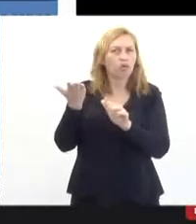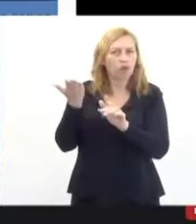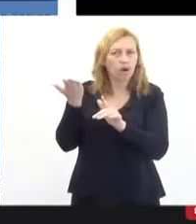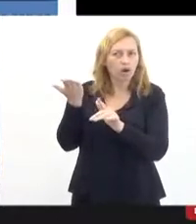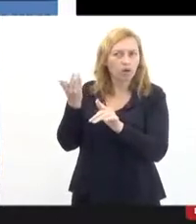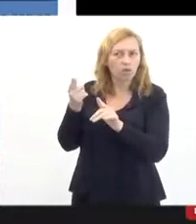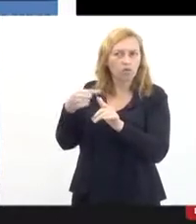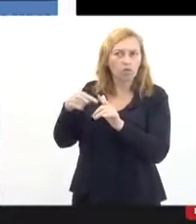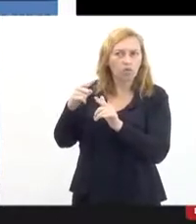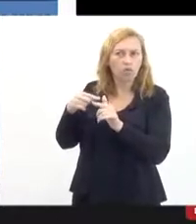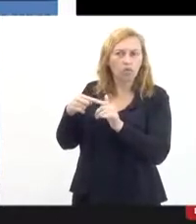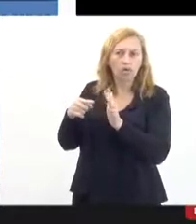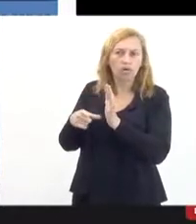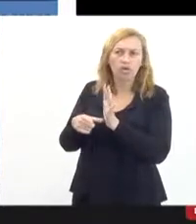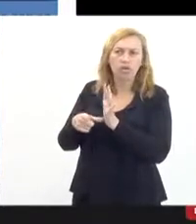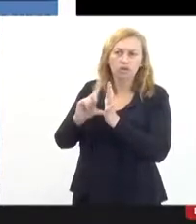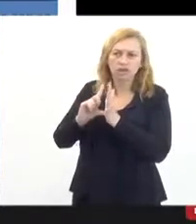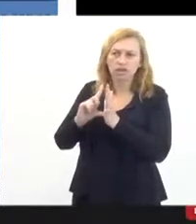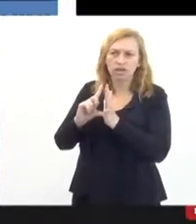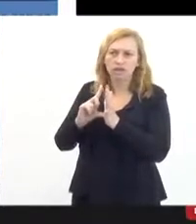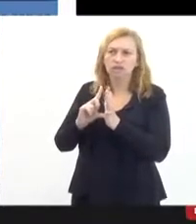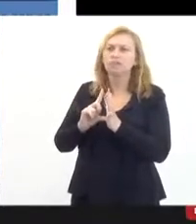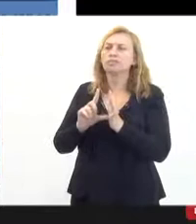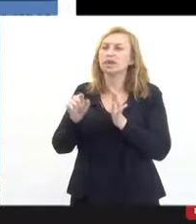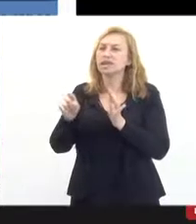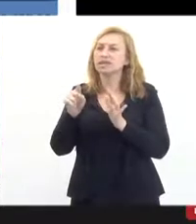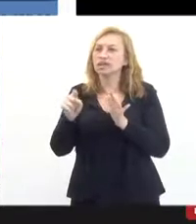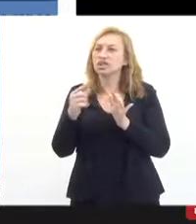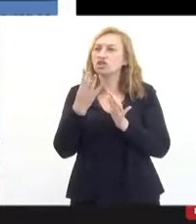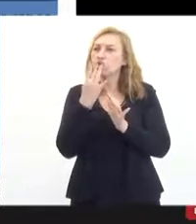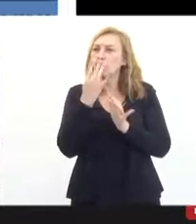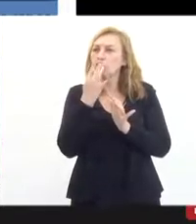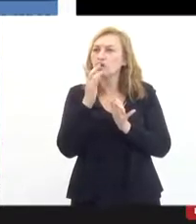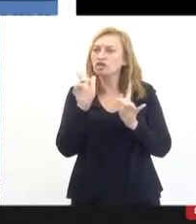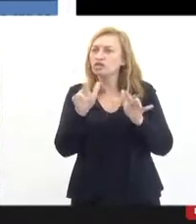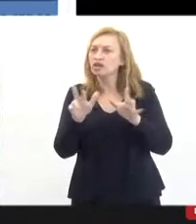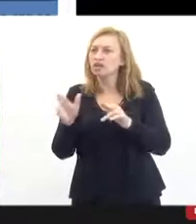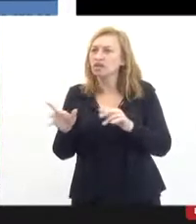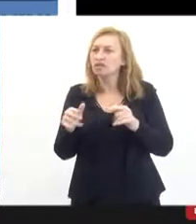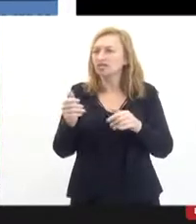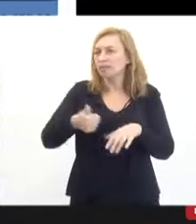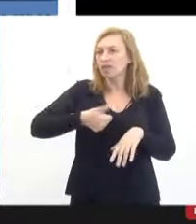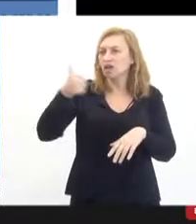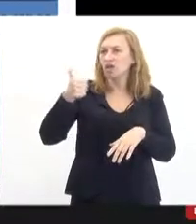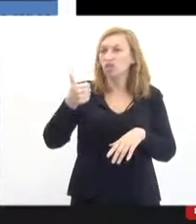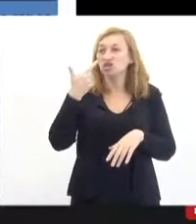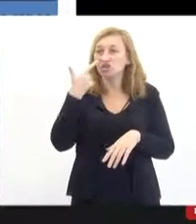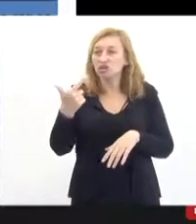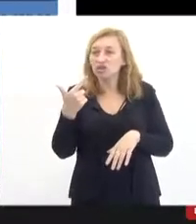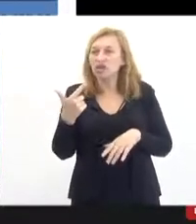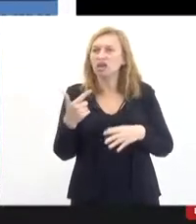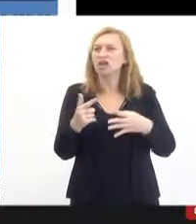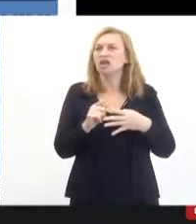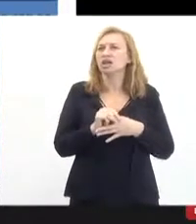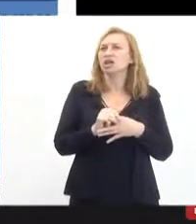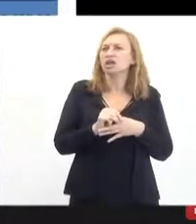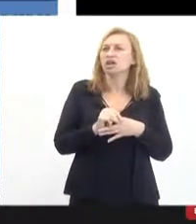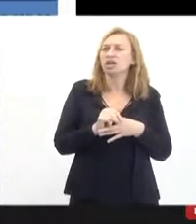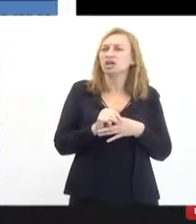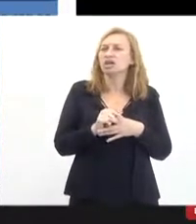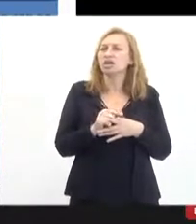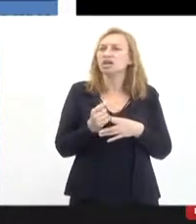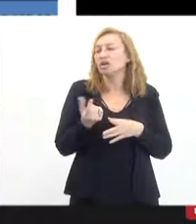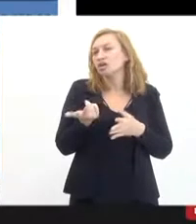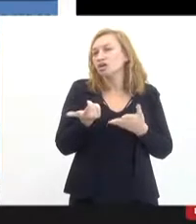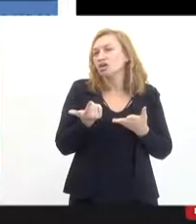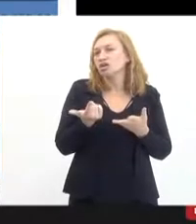azul para ficar mais claro, para ficar mais didático. A gente vê que esses créditos foram